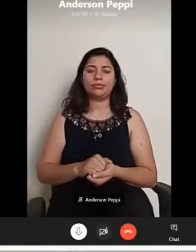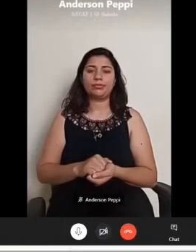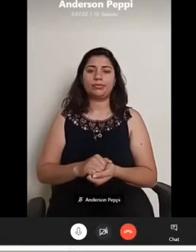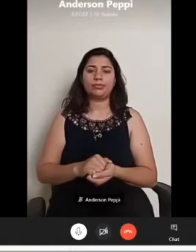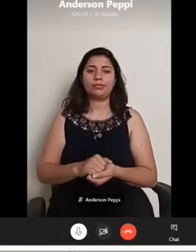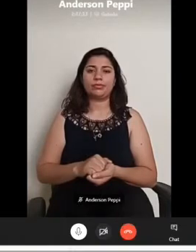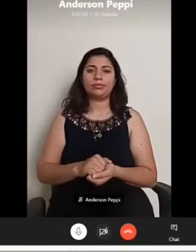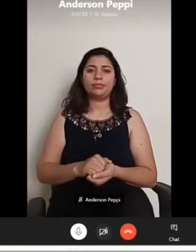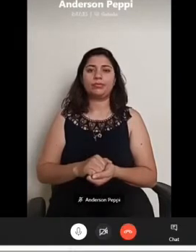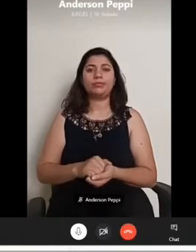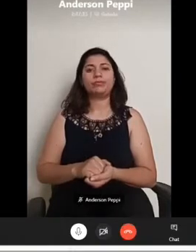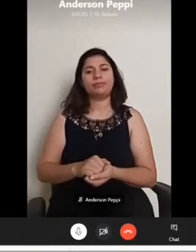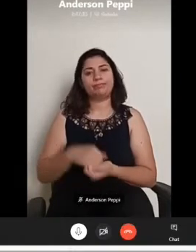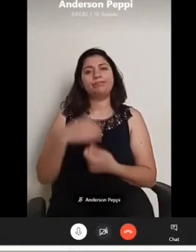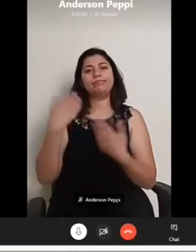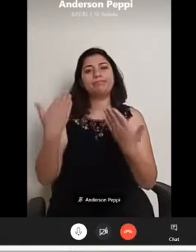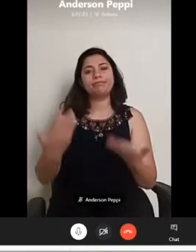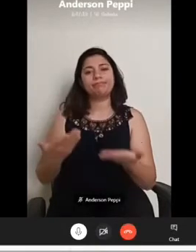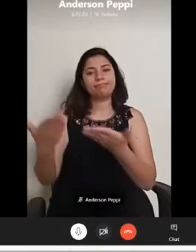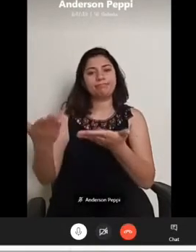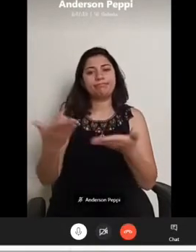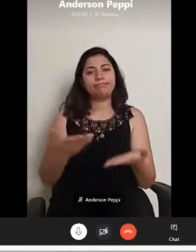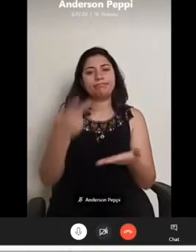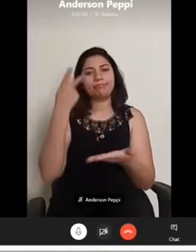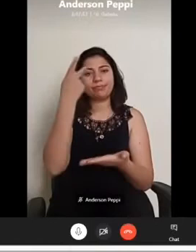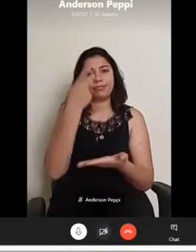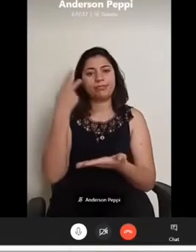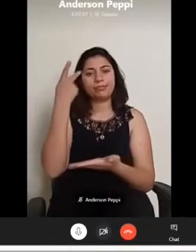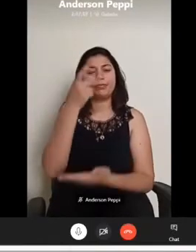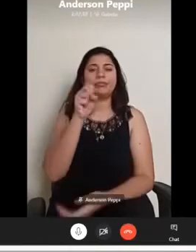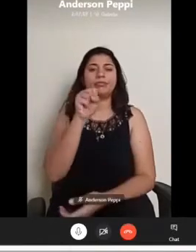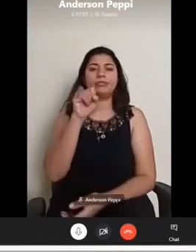Vereador Silvio dos Santos.